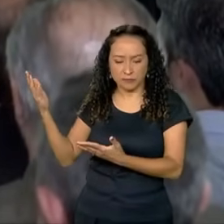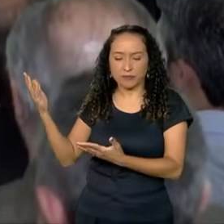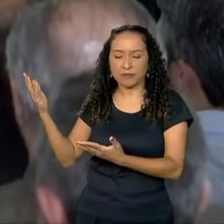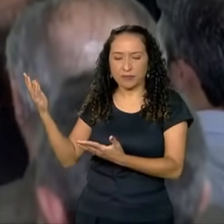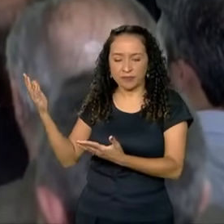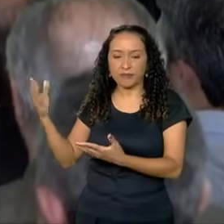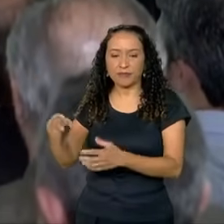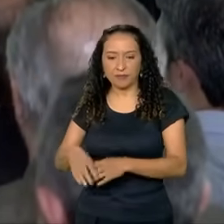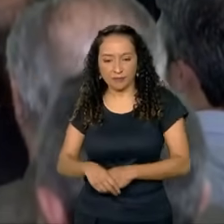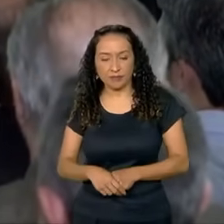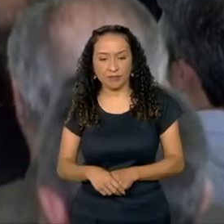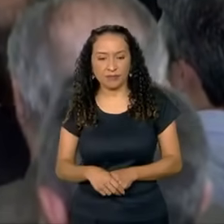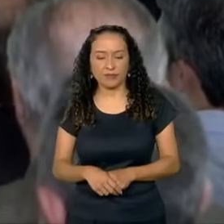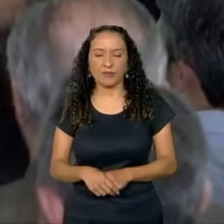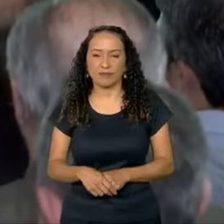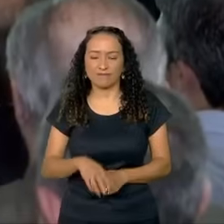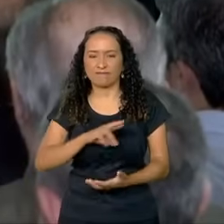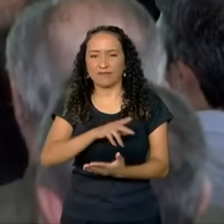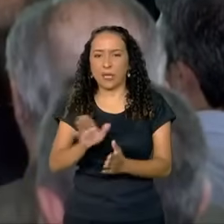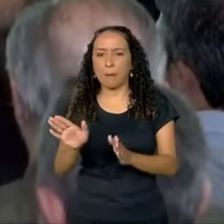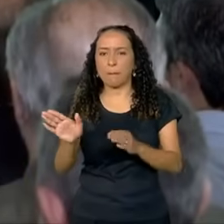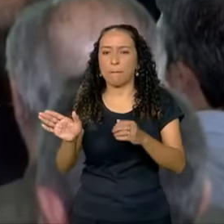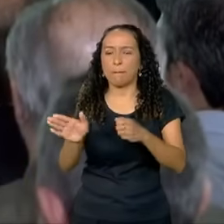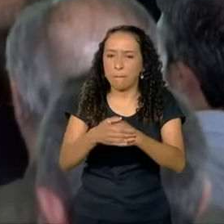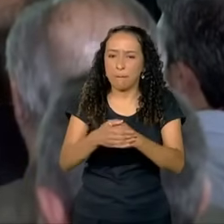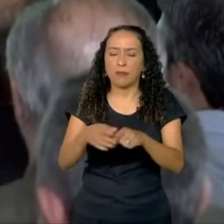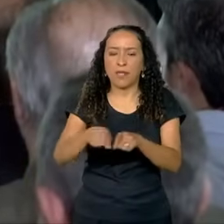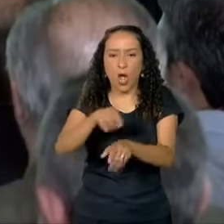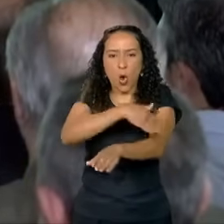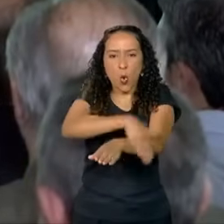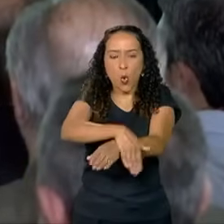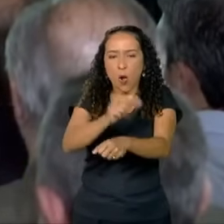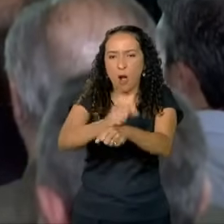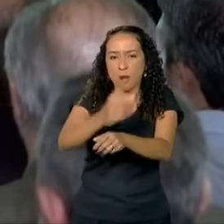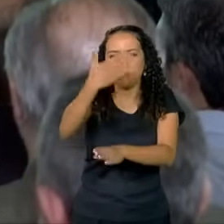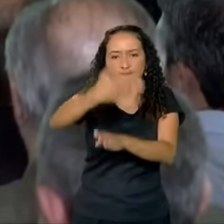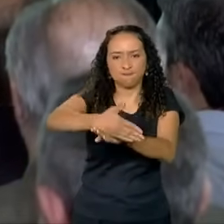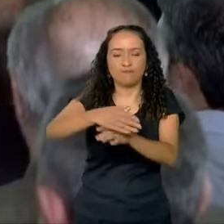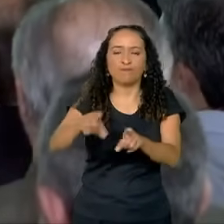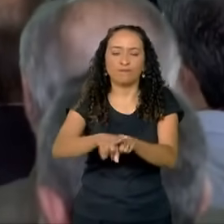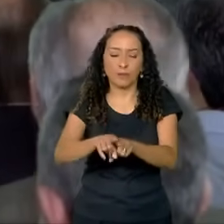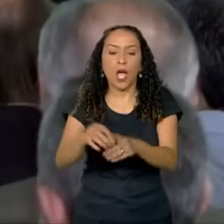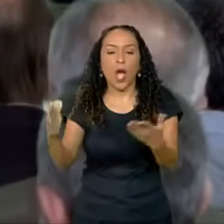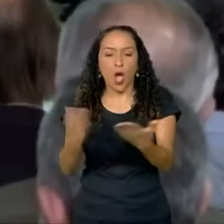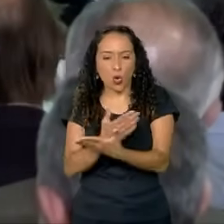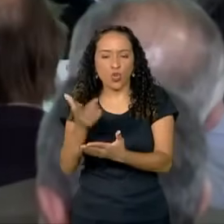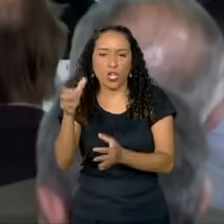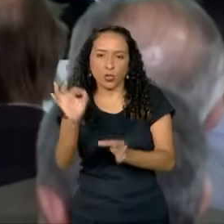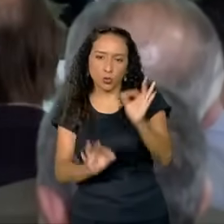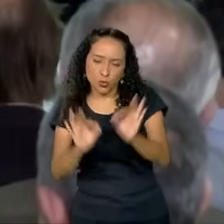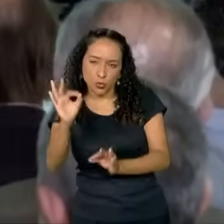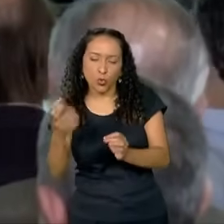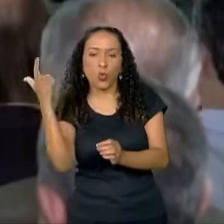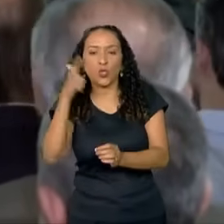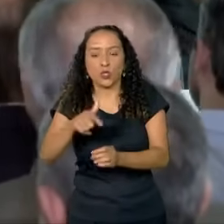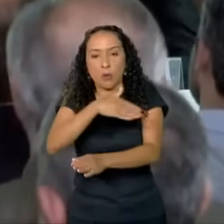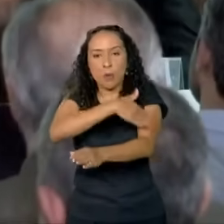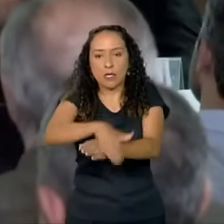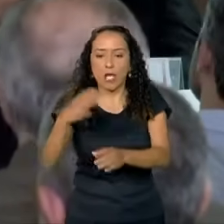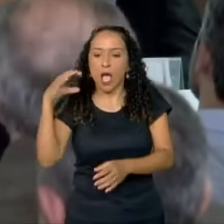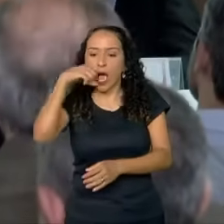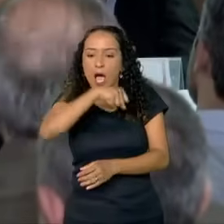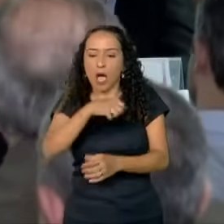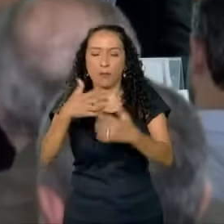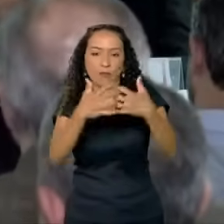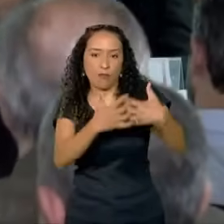Jacuí. Muitas interrupções também nas rodovias. Algumas a gente já conseguiu restabelecer para passagens de